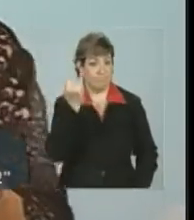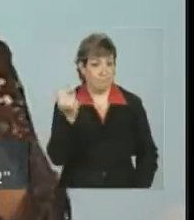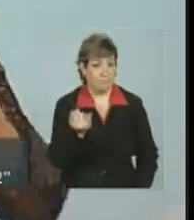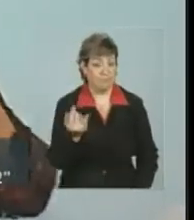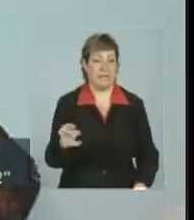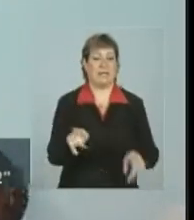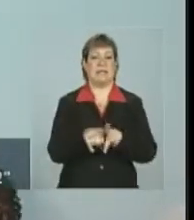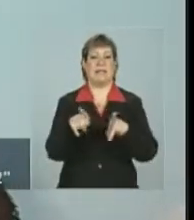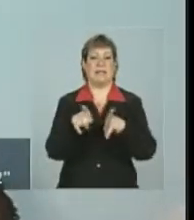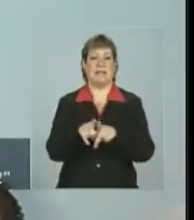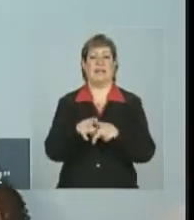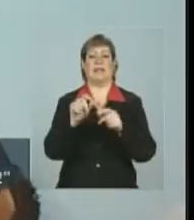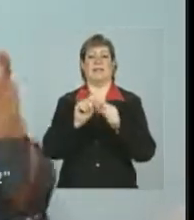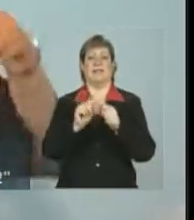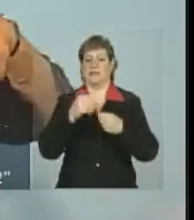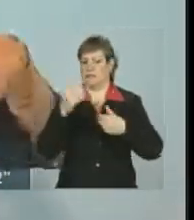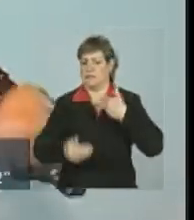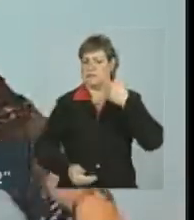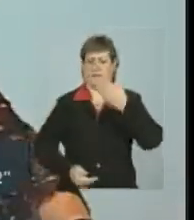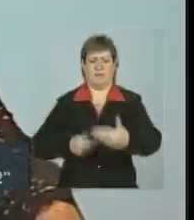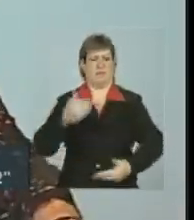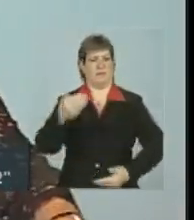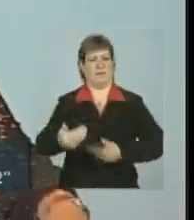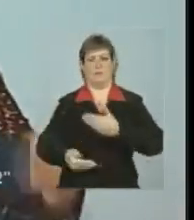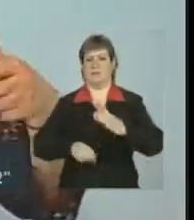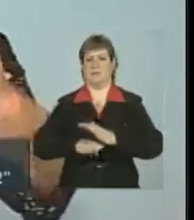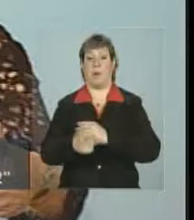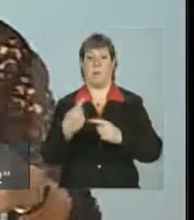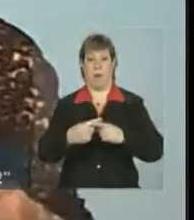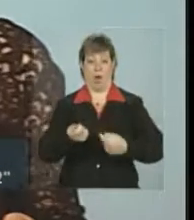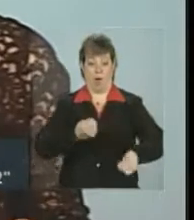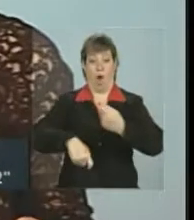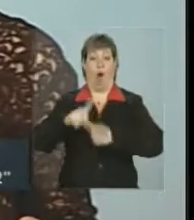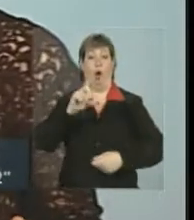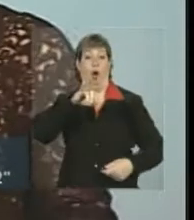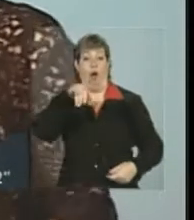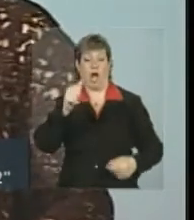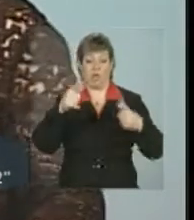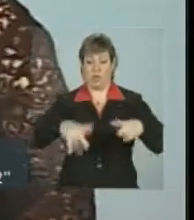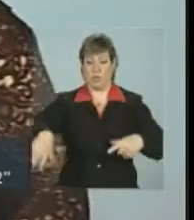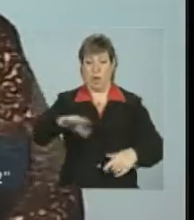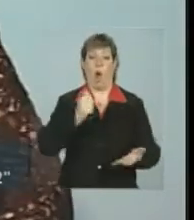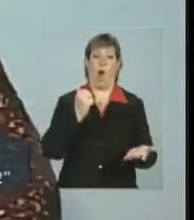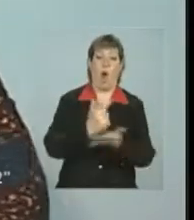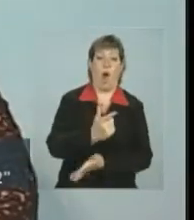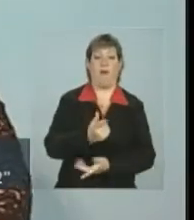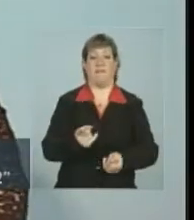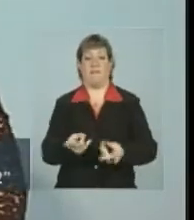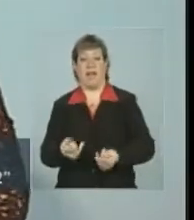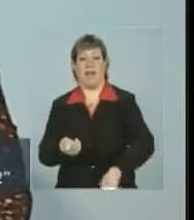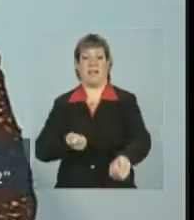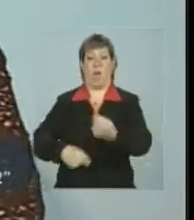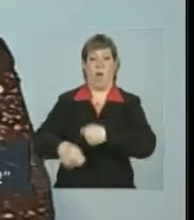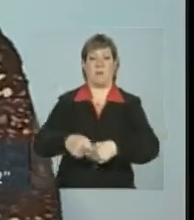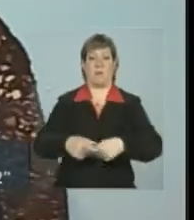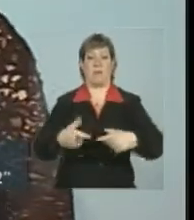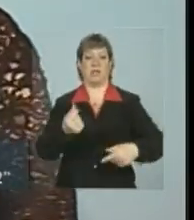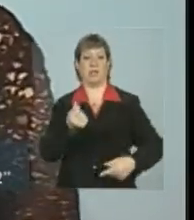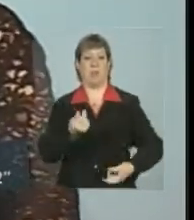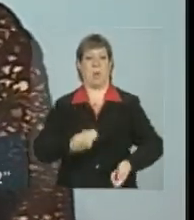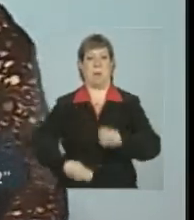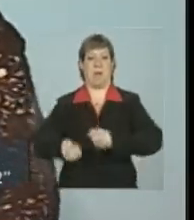círculo virtuoso, porque o comércio local vai comprar produtos, porque as pessoas vão